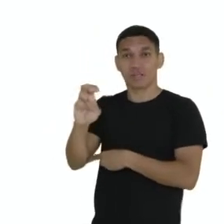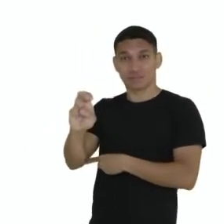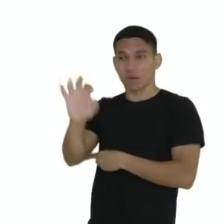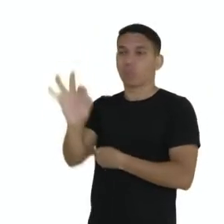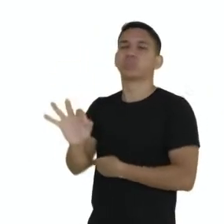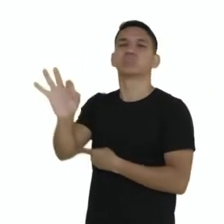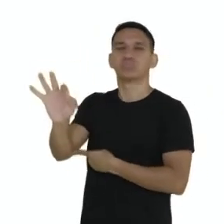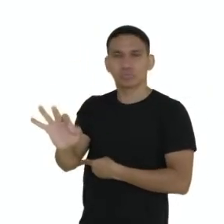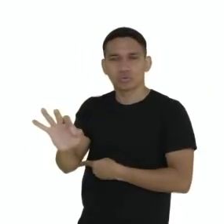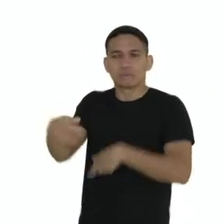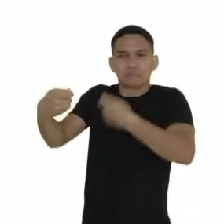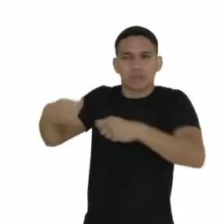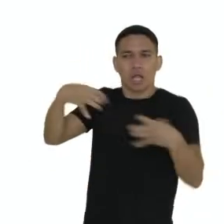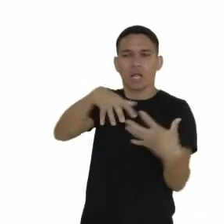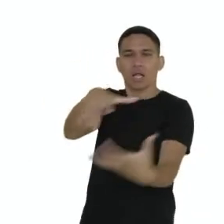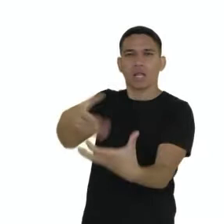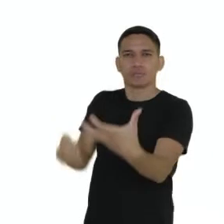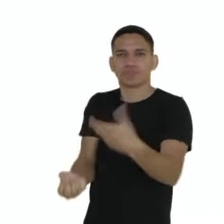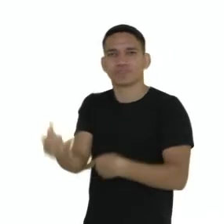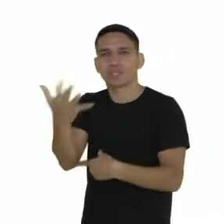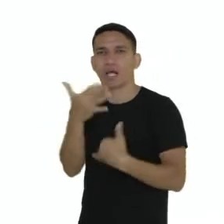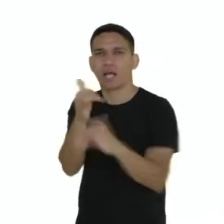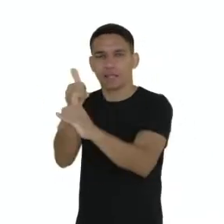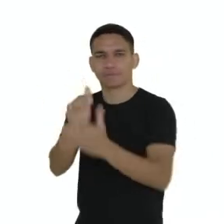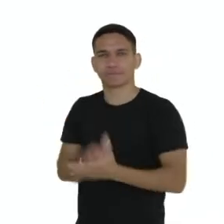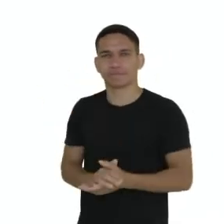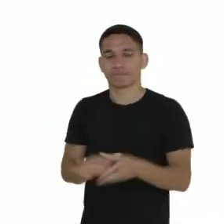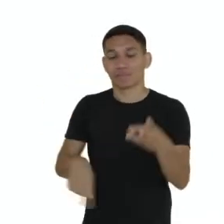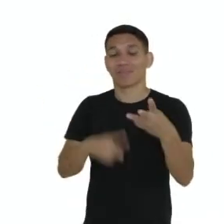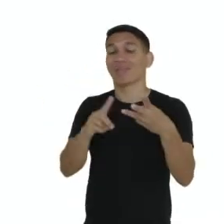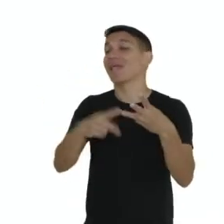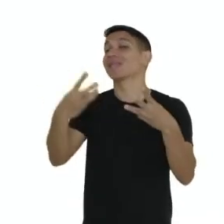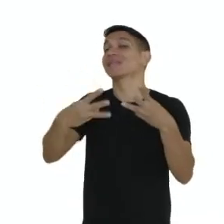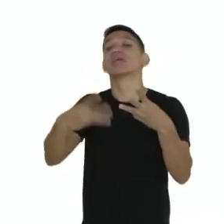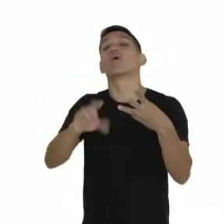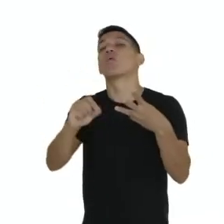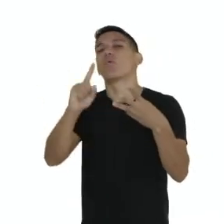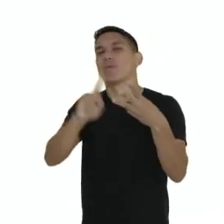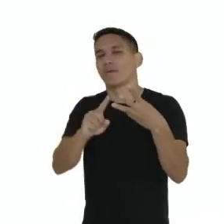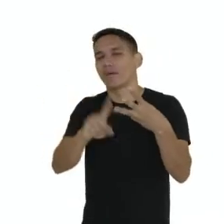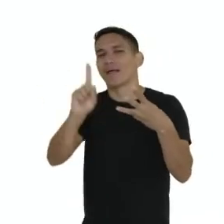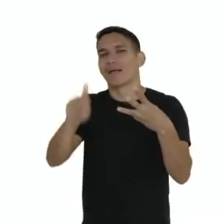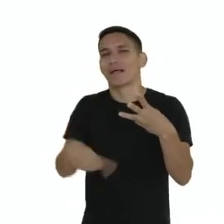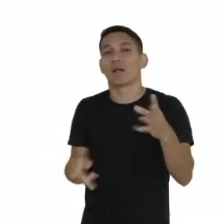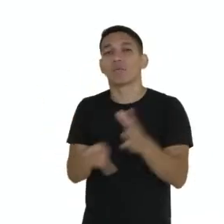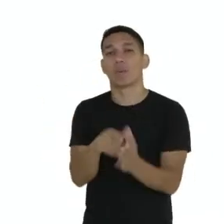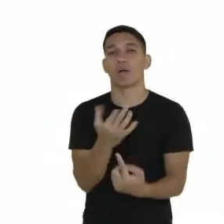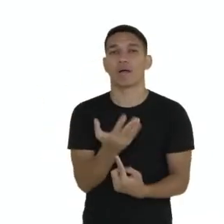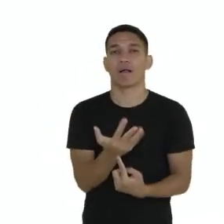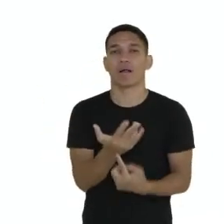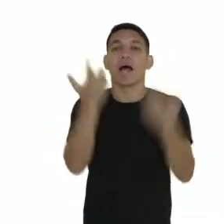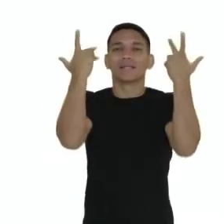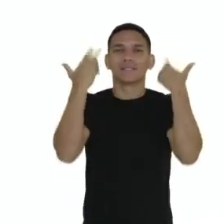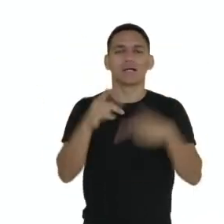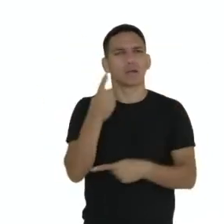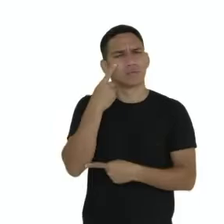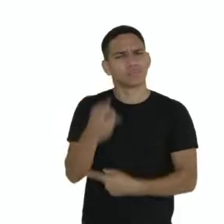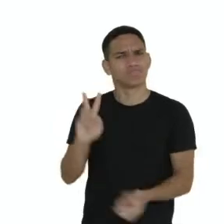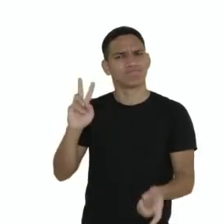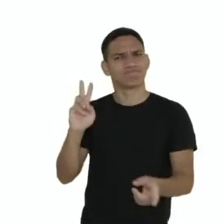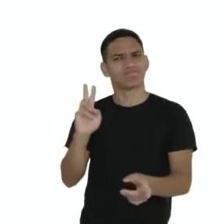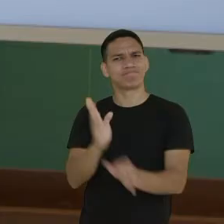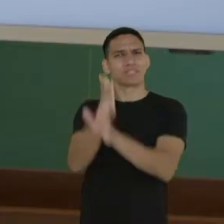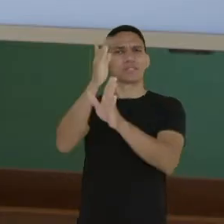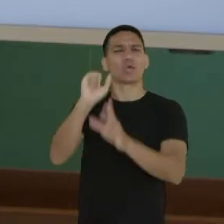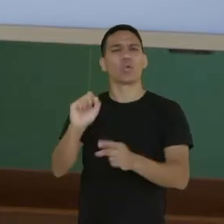31,5% da necessidade mundial. Em terceiro escalão, nós temos aqui o gás natural. Então veja que